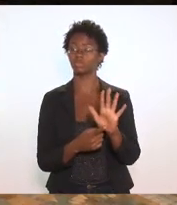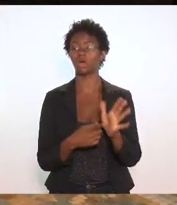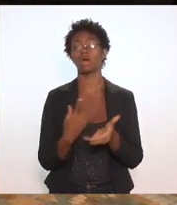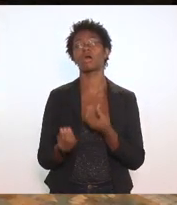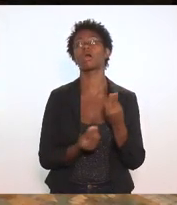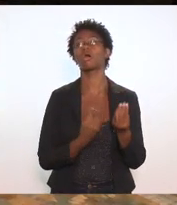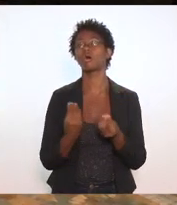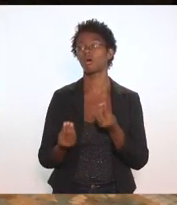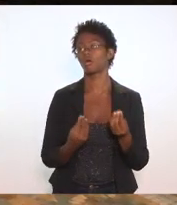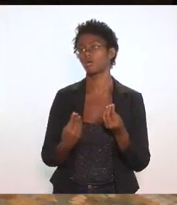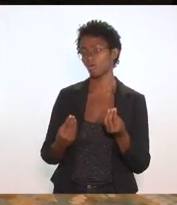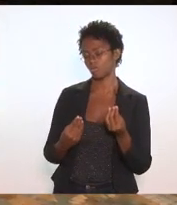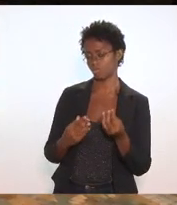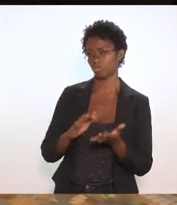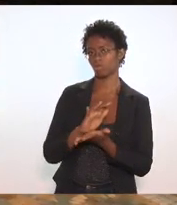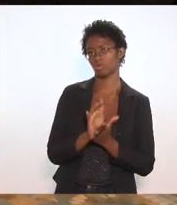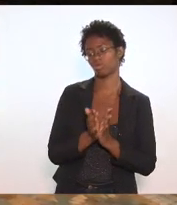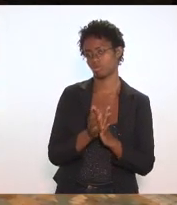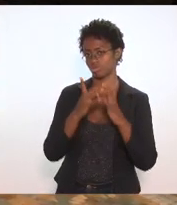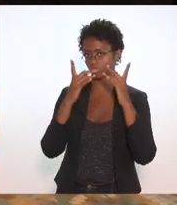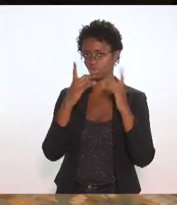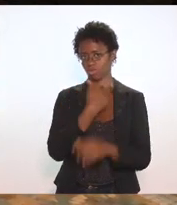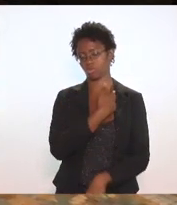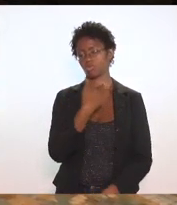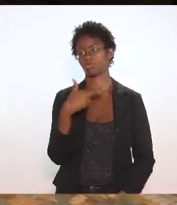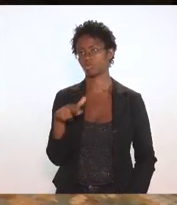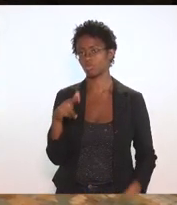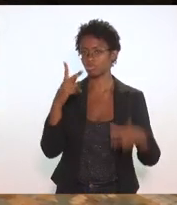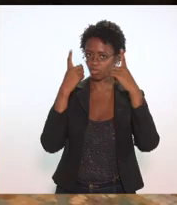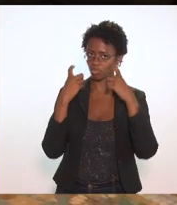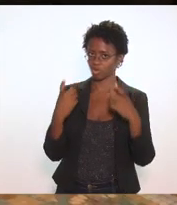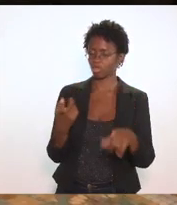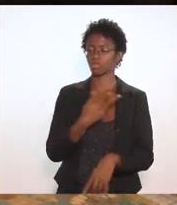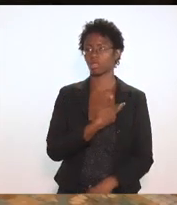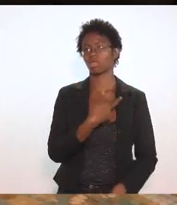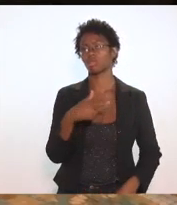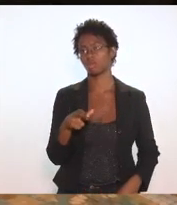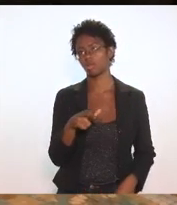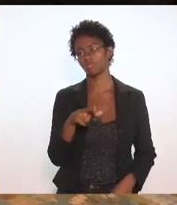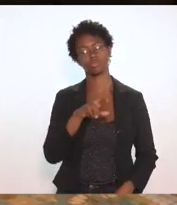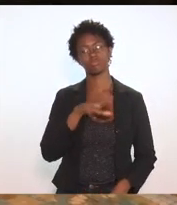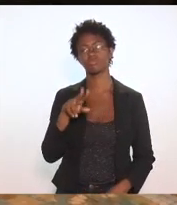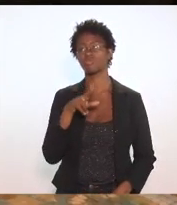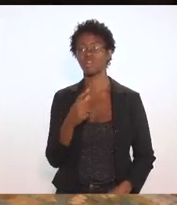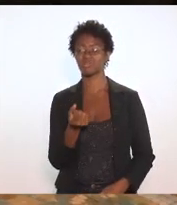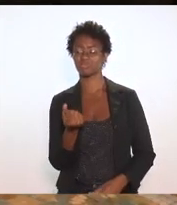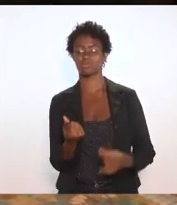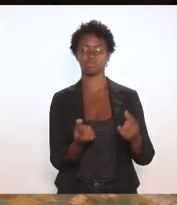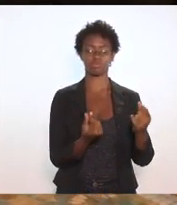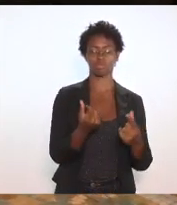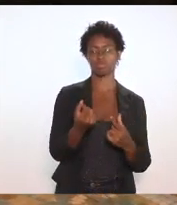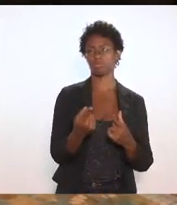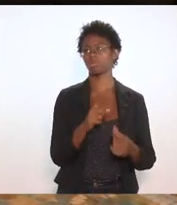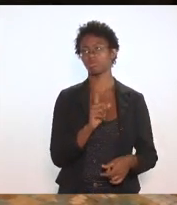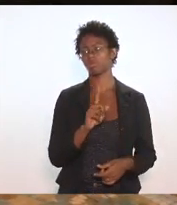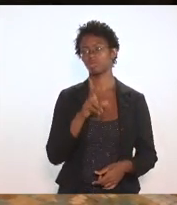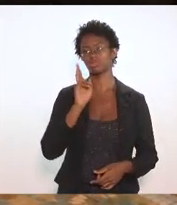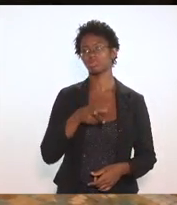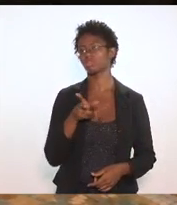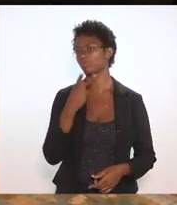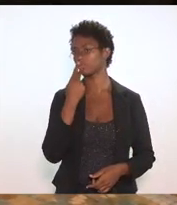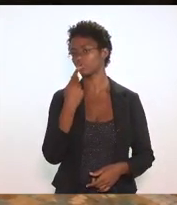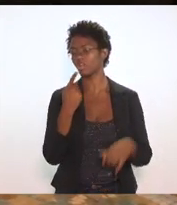intolerância religiosa. Não são raras as vezes que nós temos acompanhado o noticiário, a